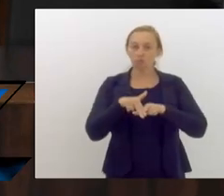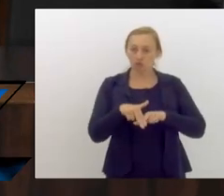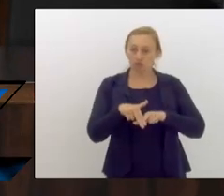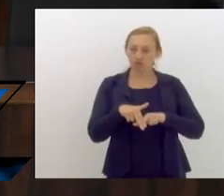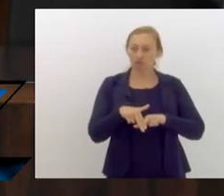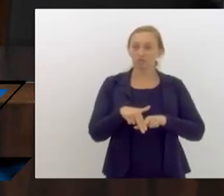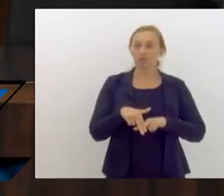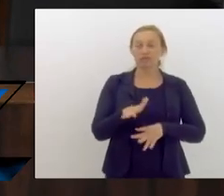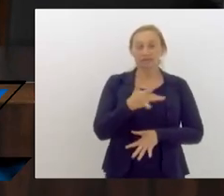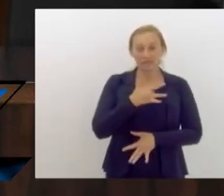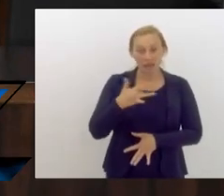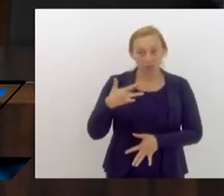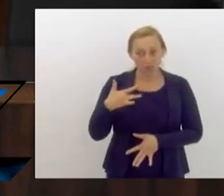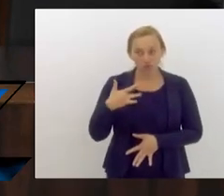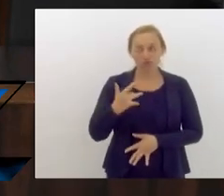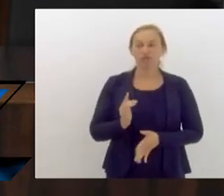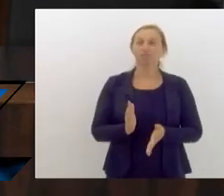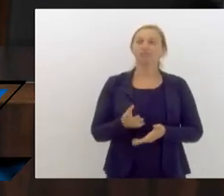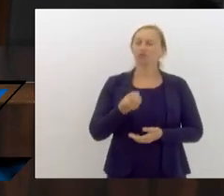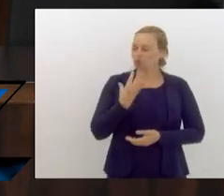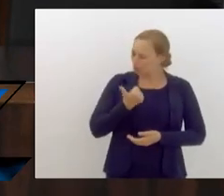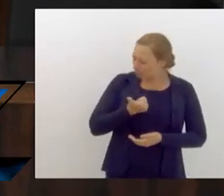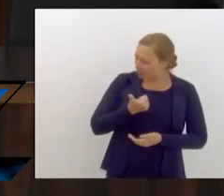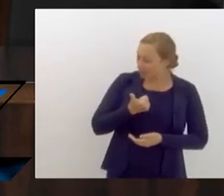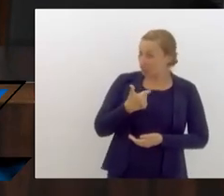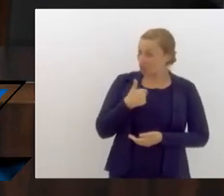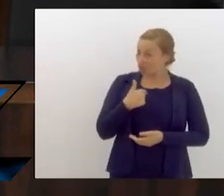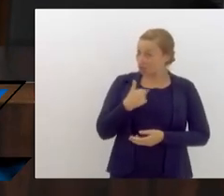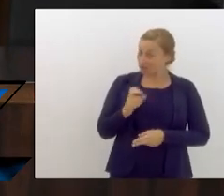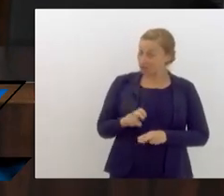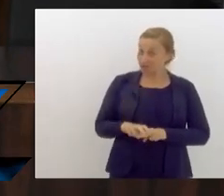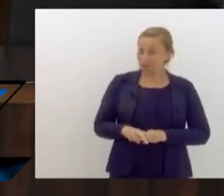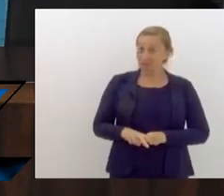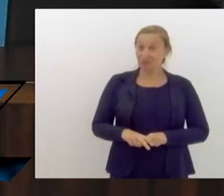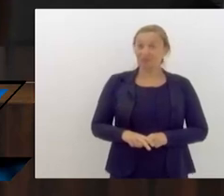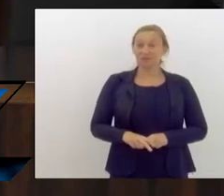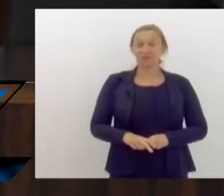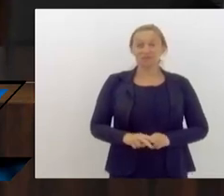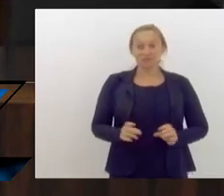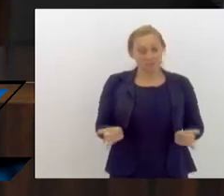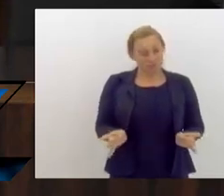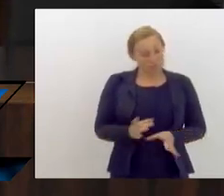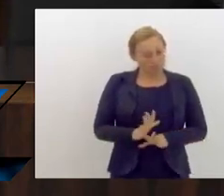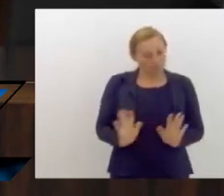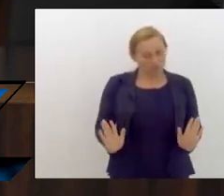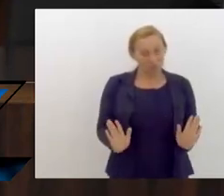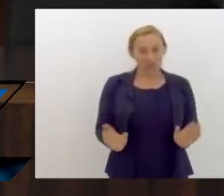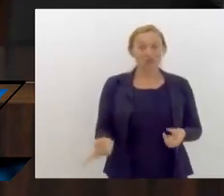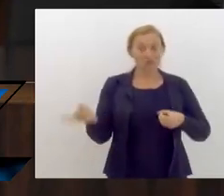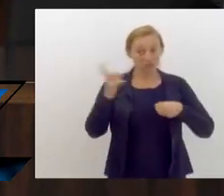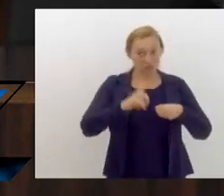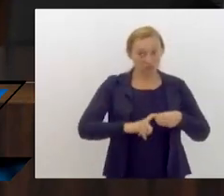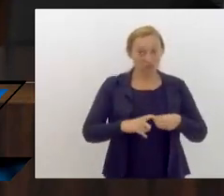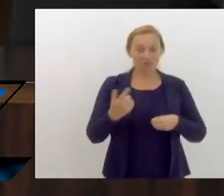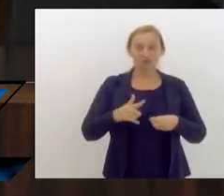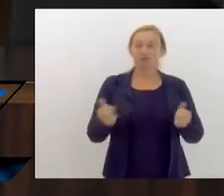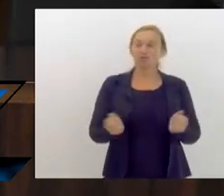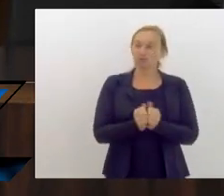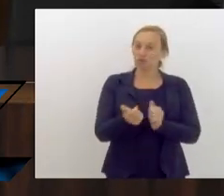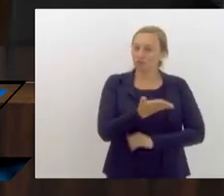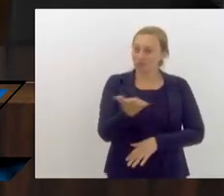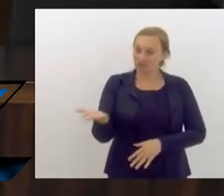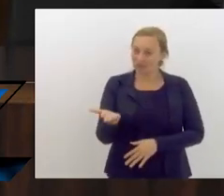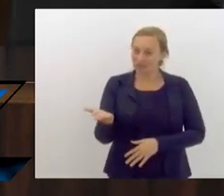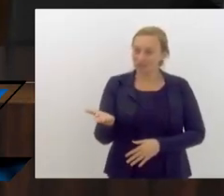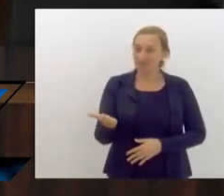licença médica tá tudo bem Tô aqui amarradinho de colete à prova de bala mas de volta ao batente com vocês então agradecer